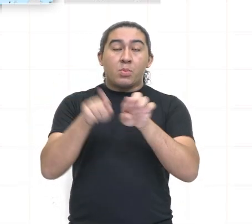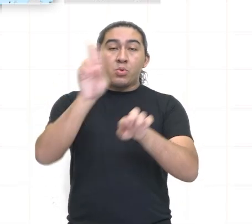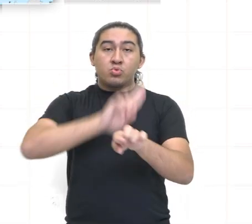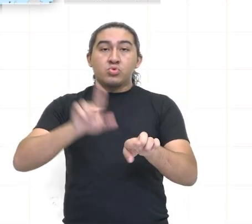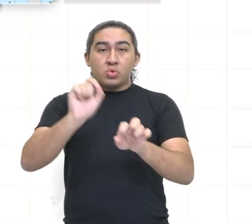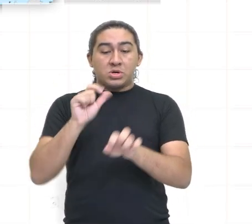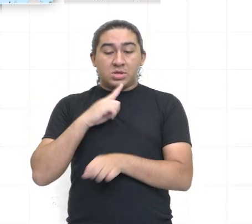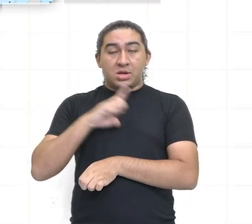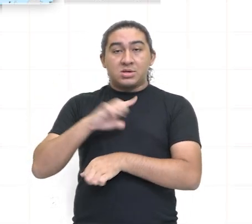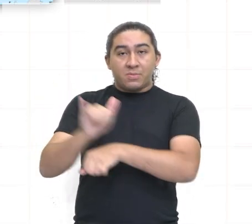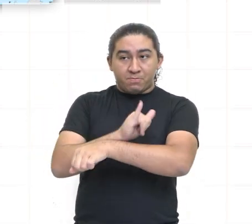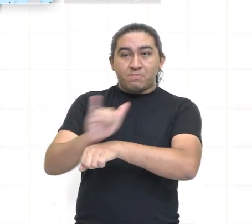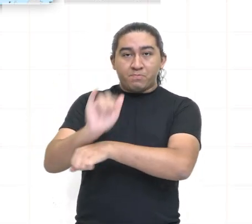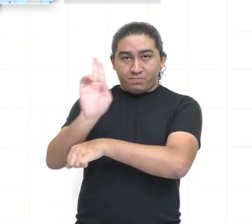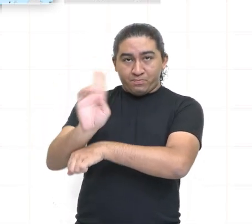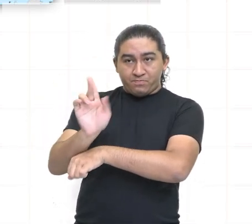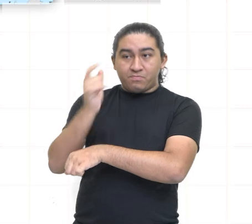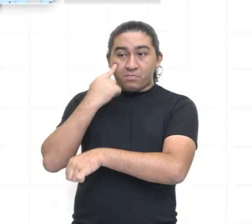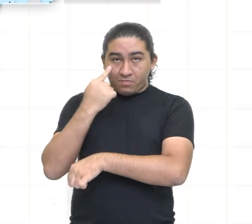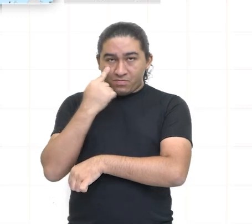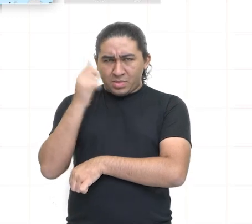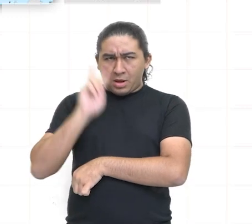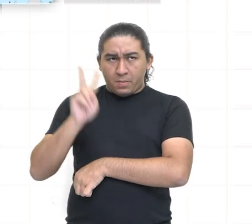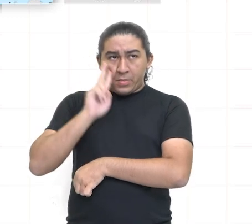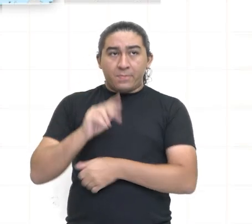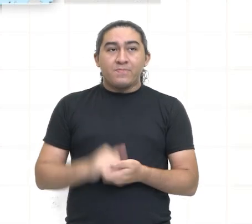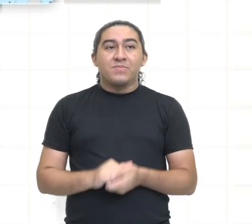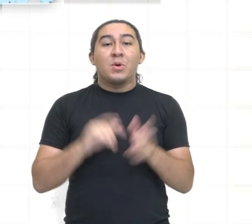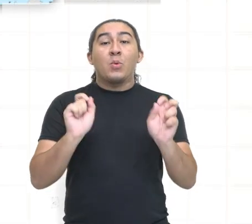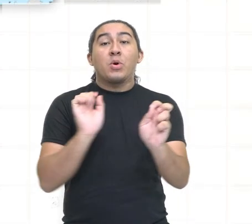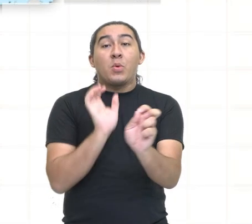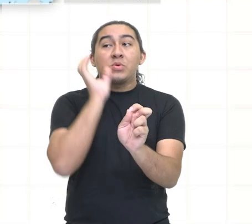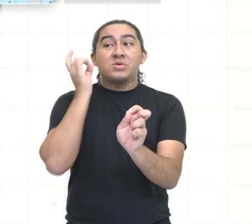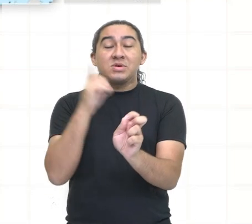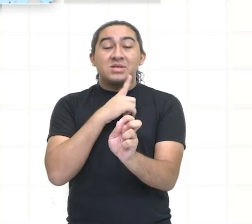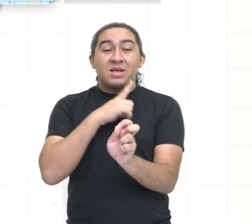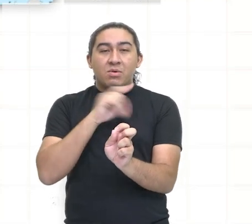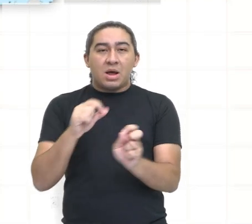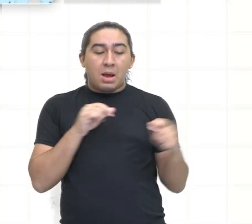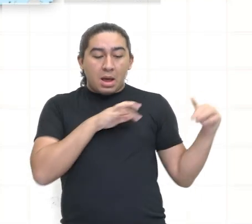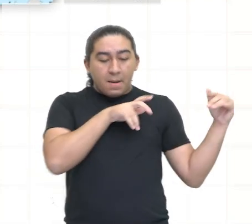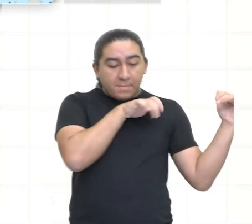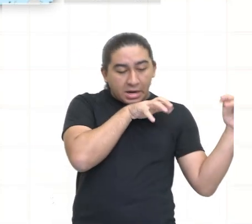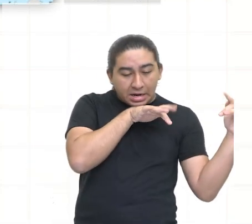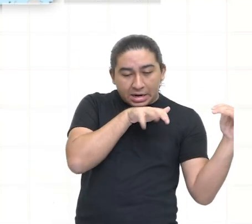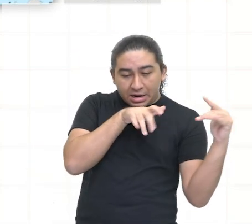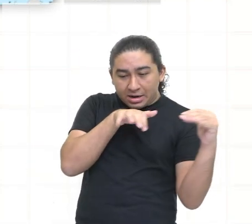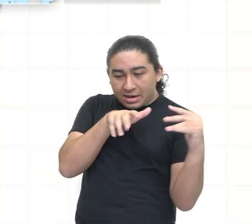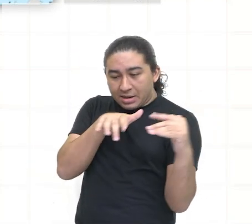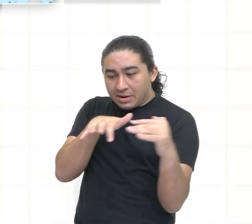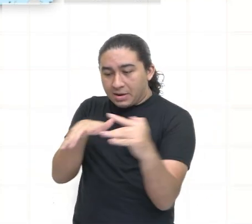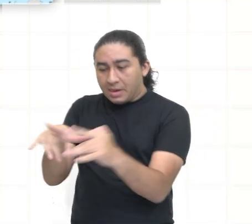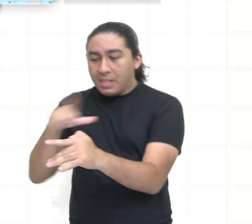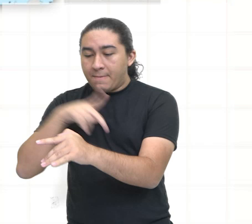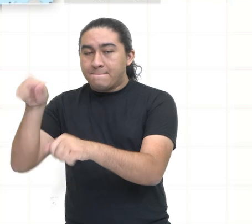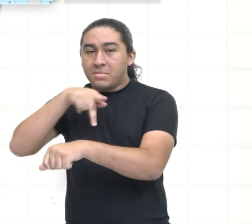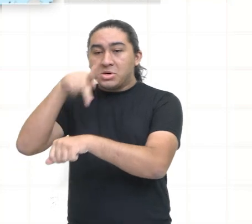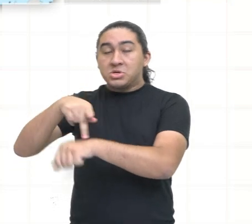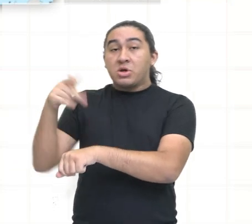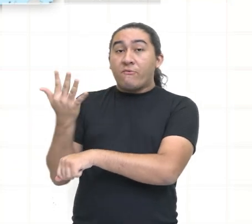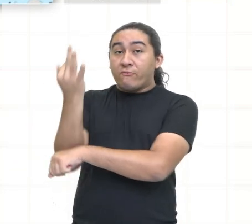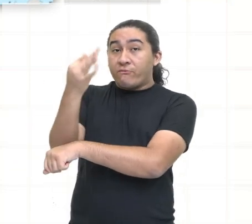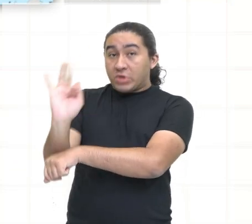utilizando a Blitzkrieg, o que ele fez, gente? Ele conseguiu marchar para o território da